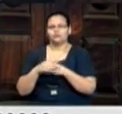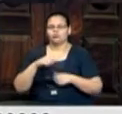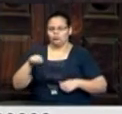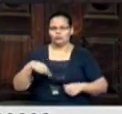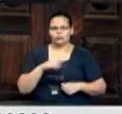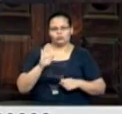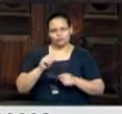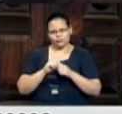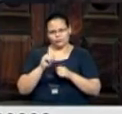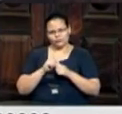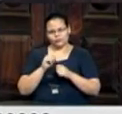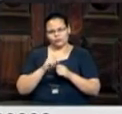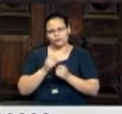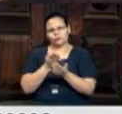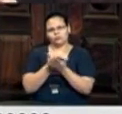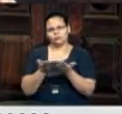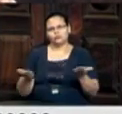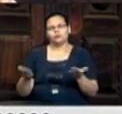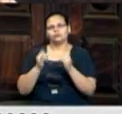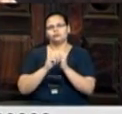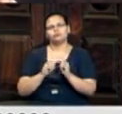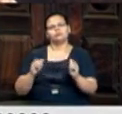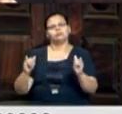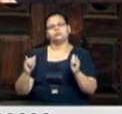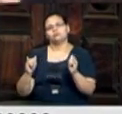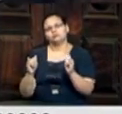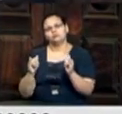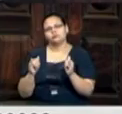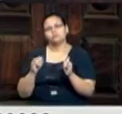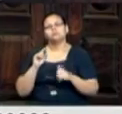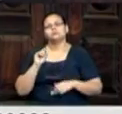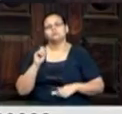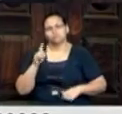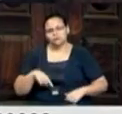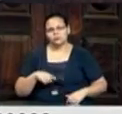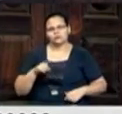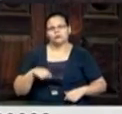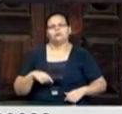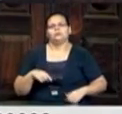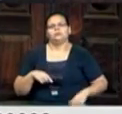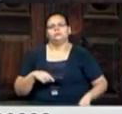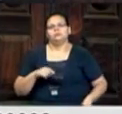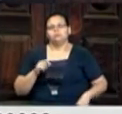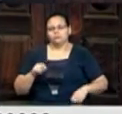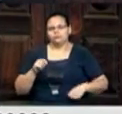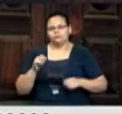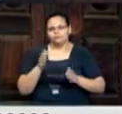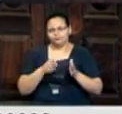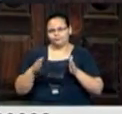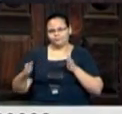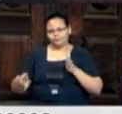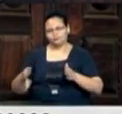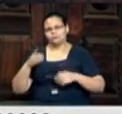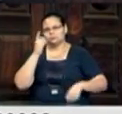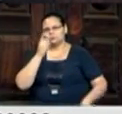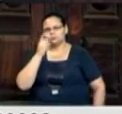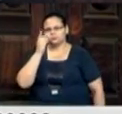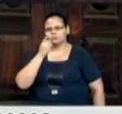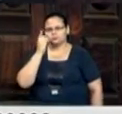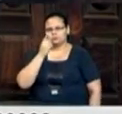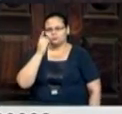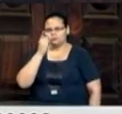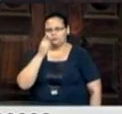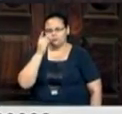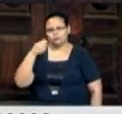Nós já fizemos requerimento de informação, que é uma prerrogativa do mandato do deputado